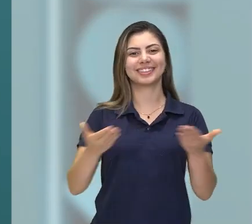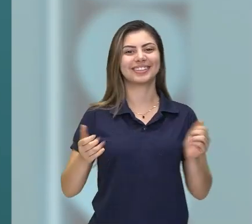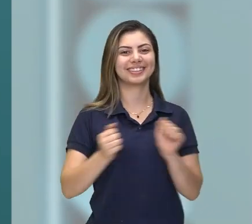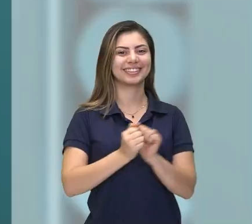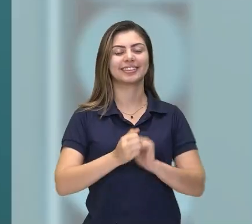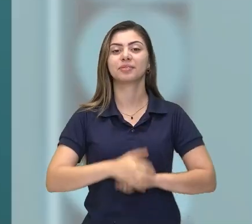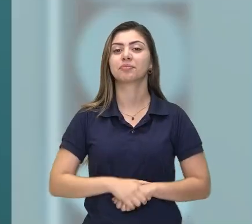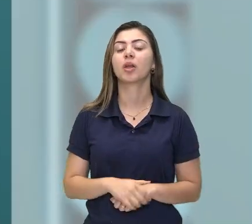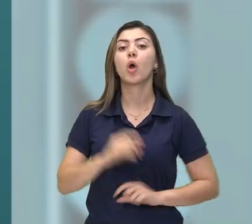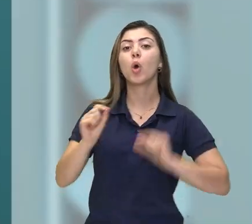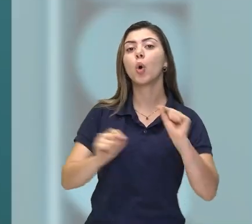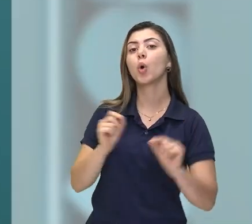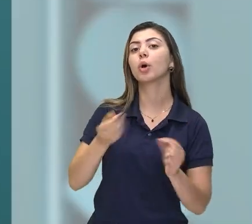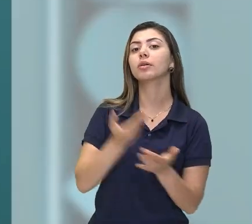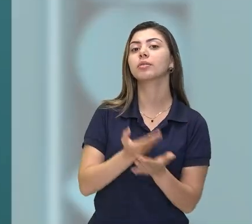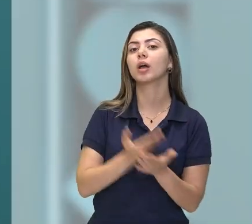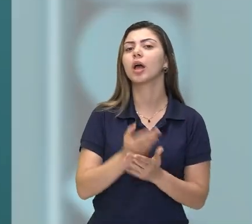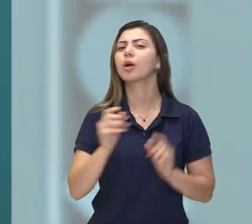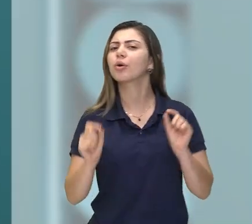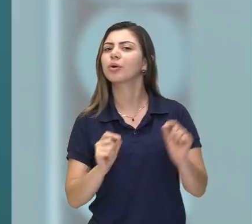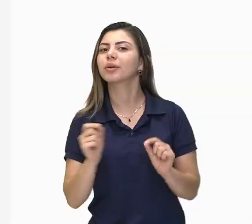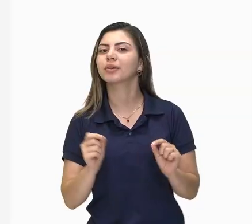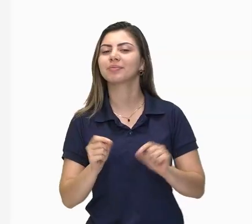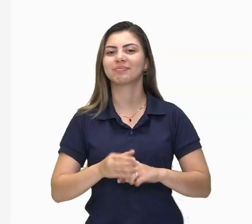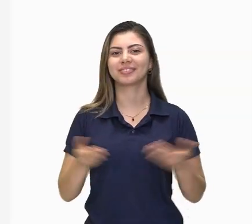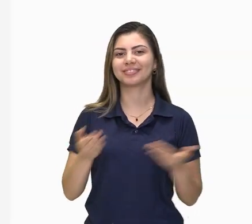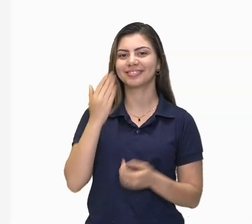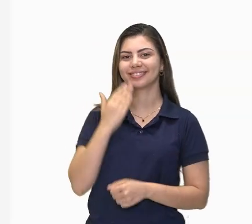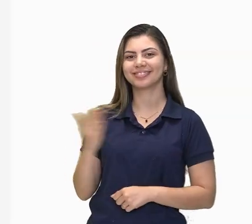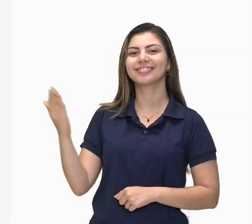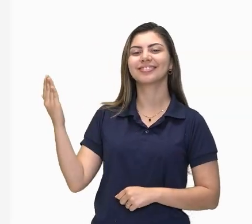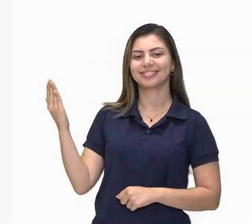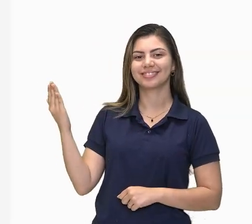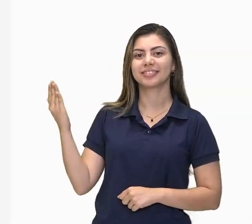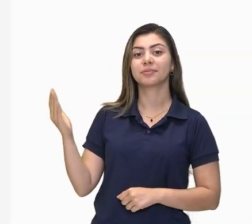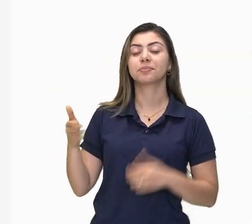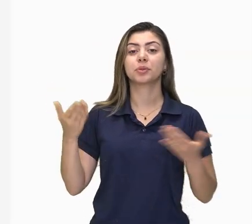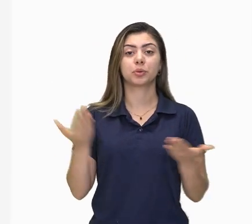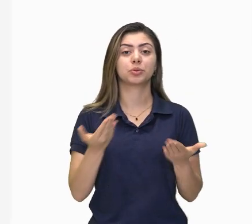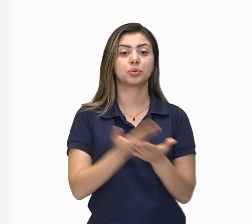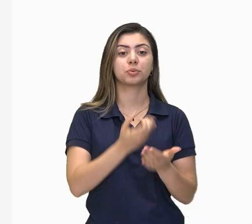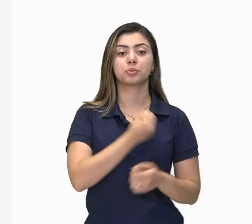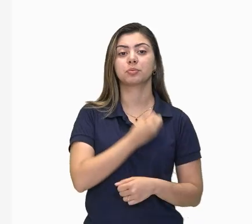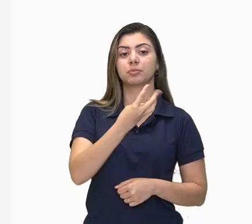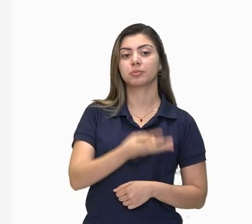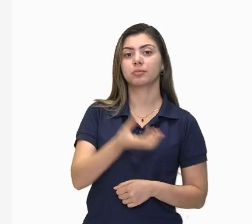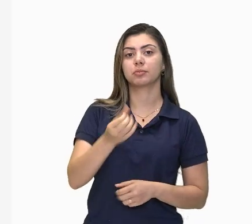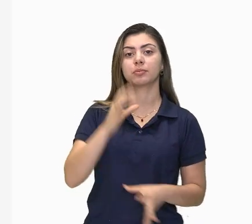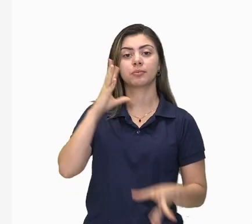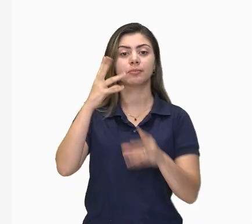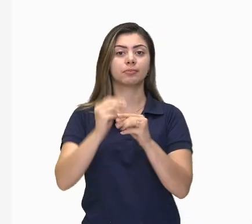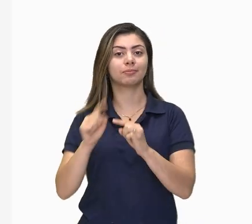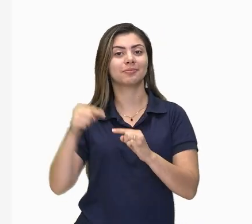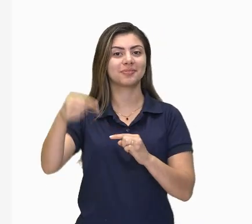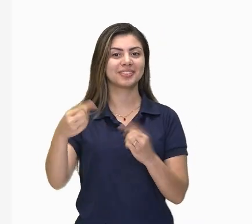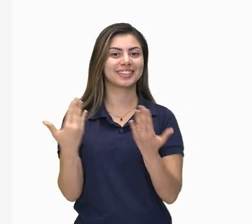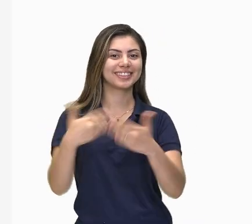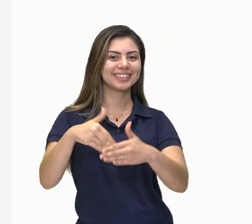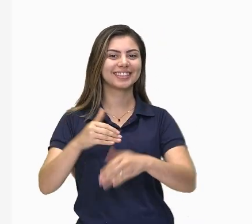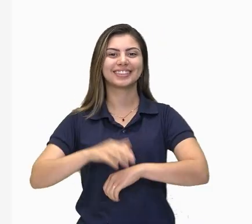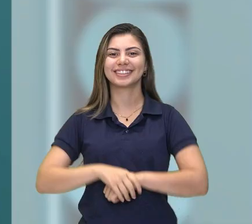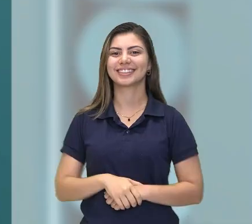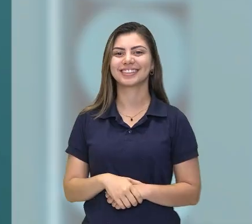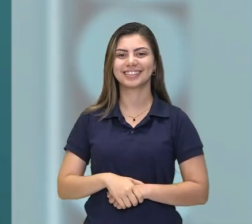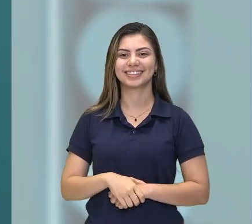aqui. Afinal, professora, o que nós vamos estudar nesta aula? Acompanhem comigo. Então, a nossa aula de número 36 é revisão e